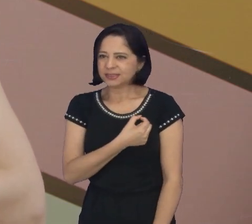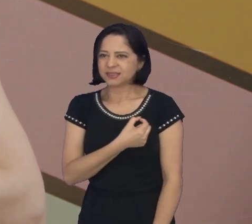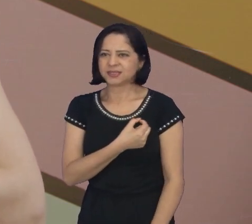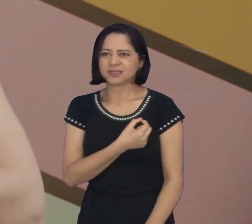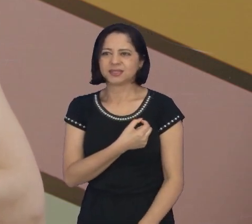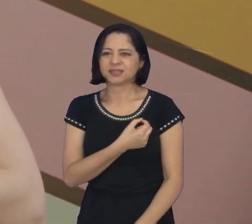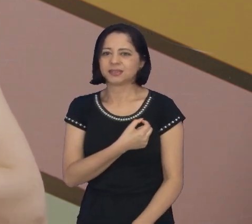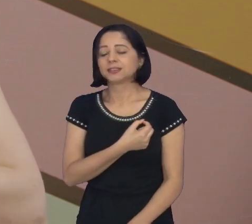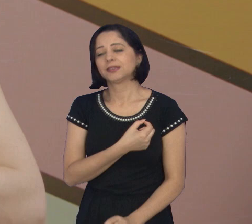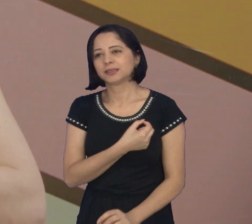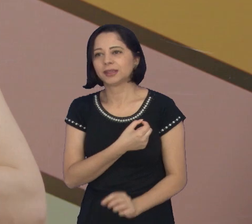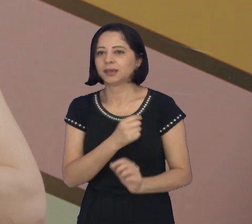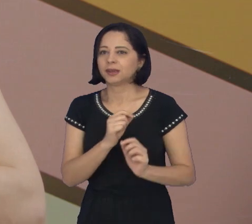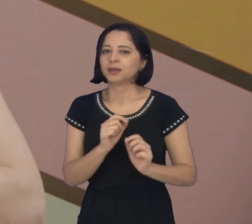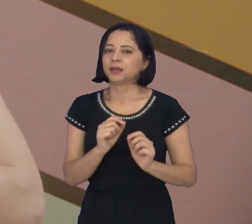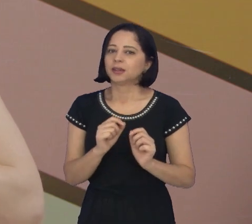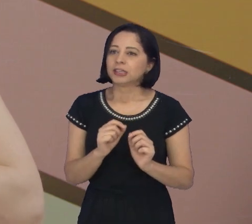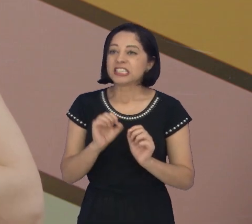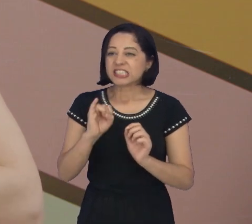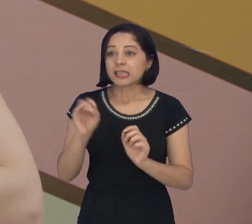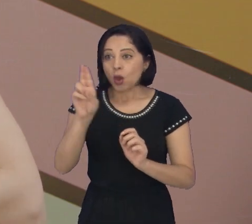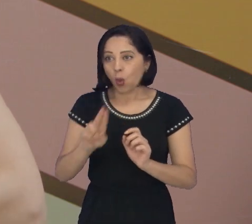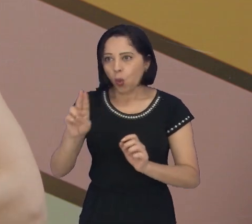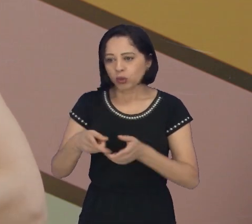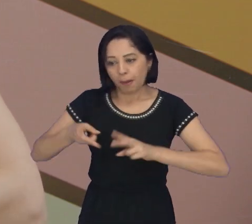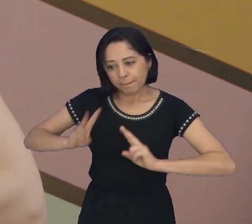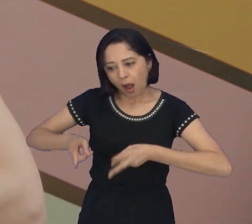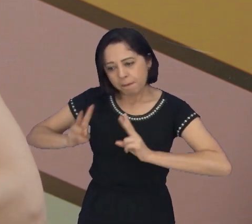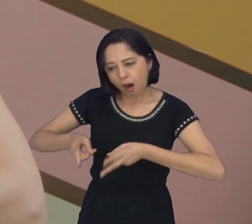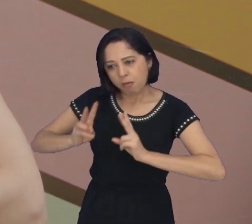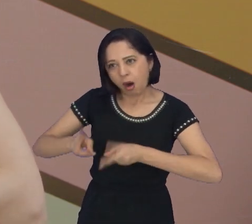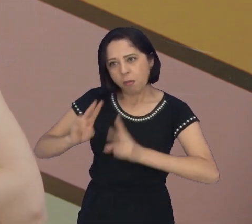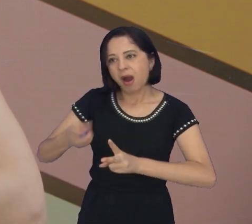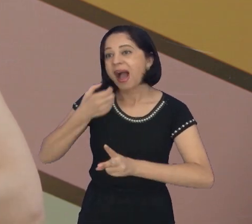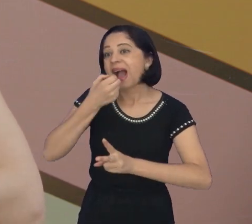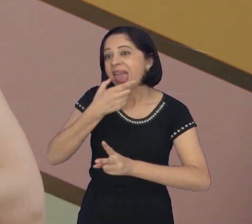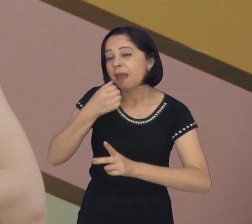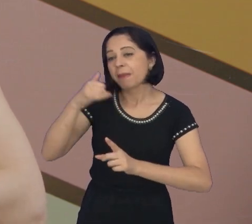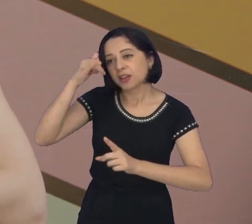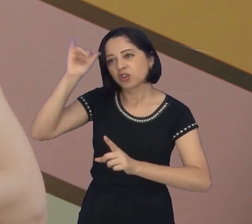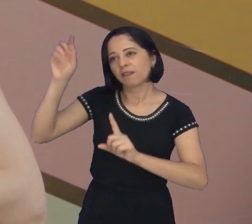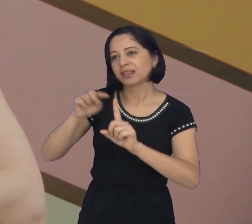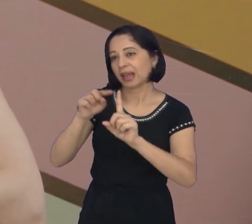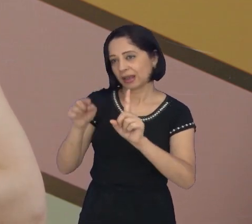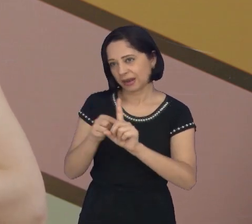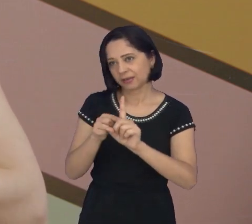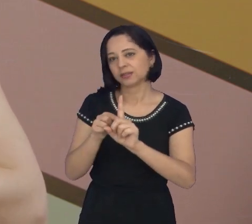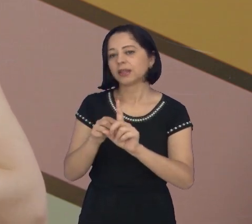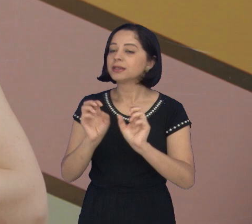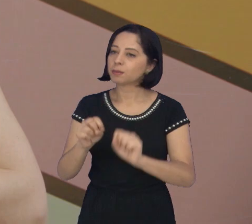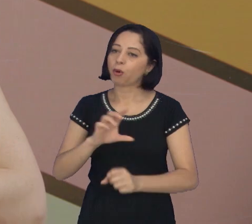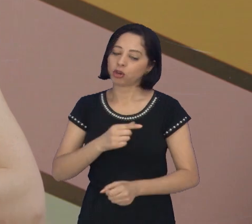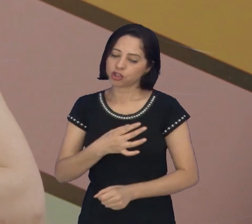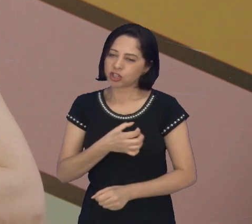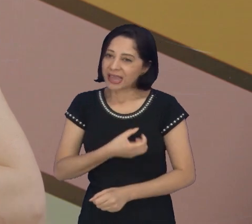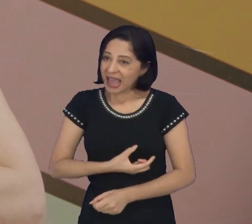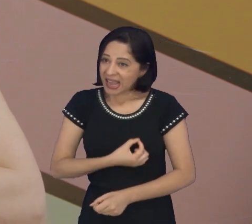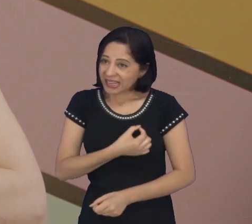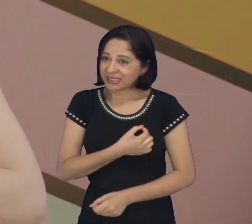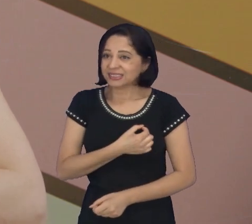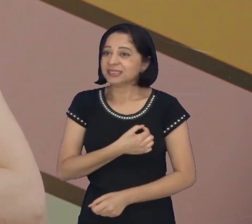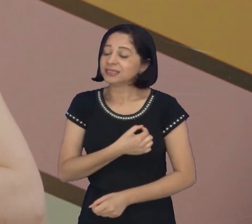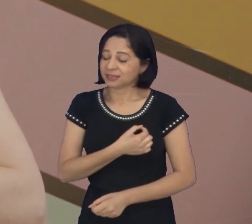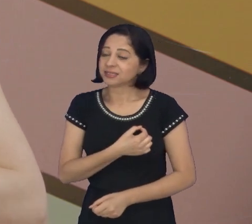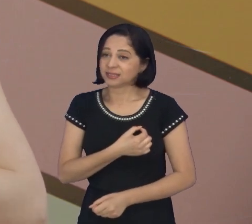pequeno aumento se ela faz um uso prolongado, principalmente se começa antes da gestação, quando é muito jovem. Mas é um risco que em números absolutos